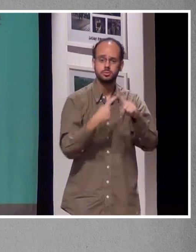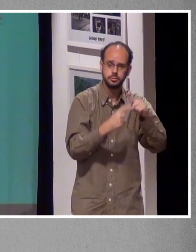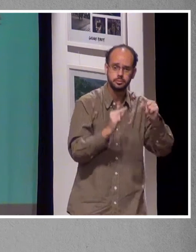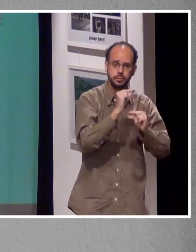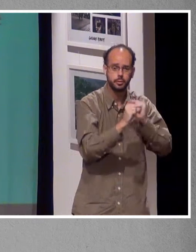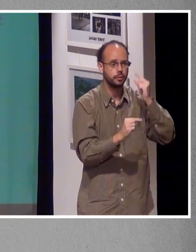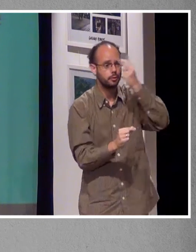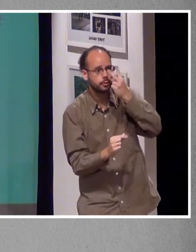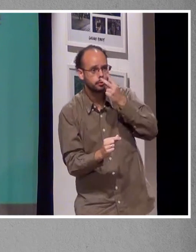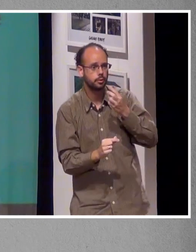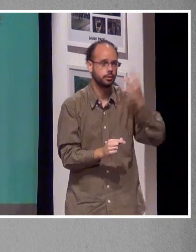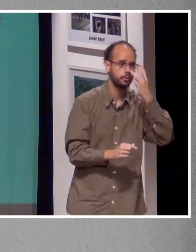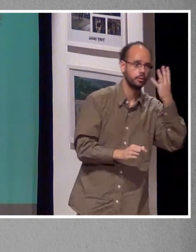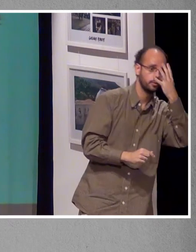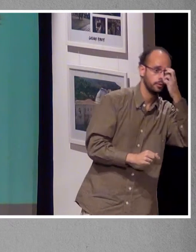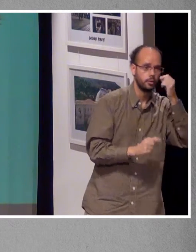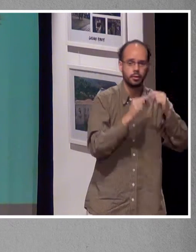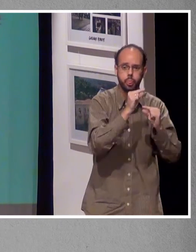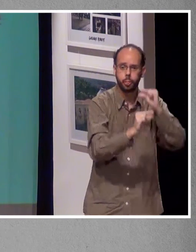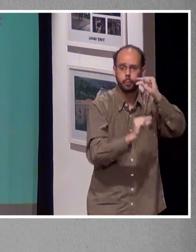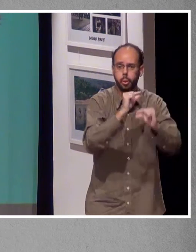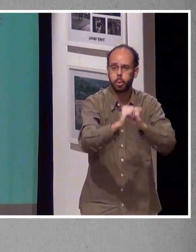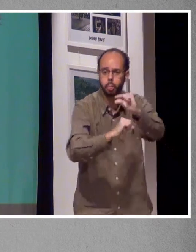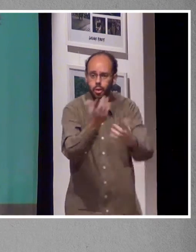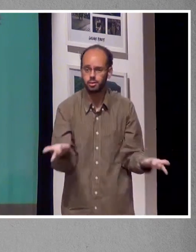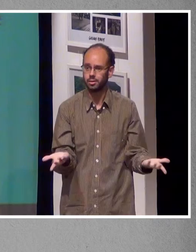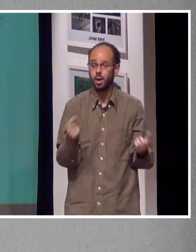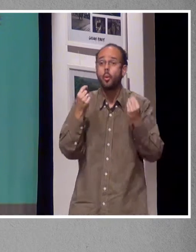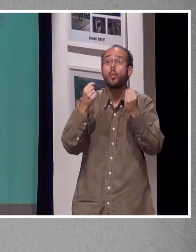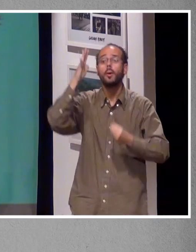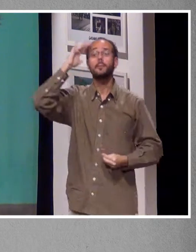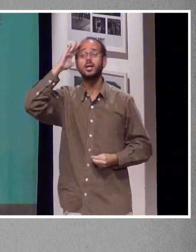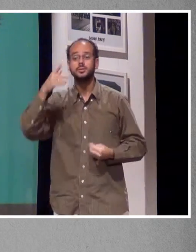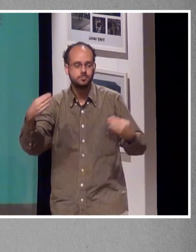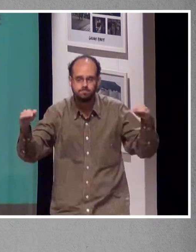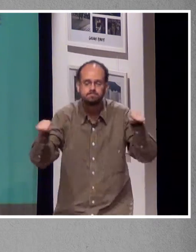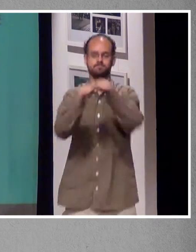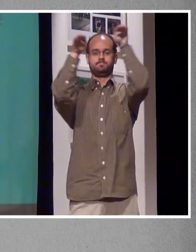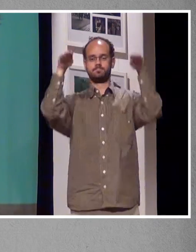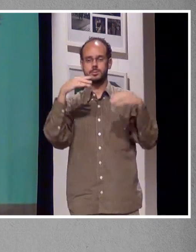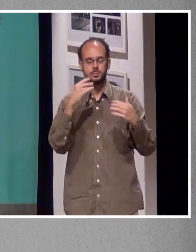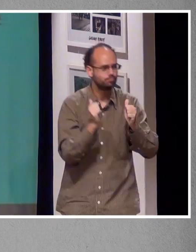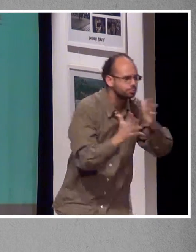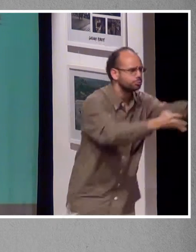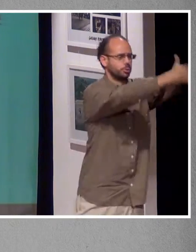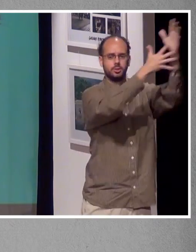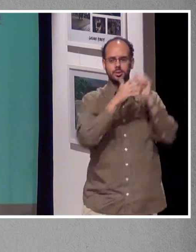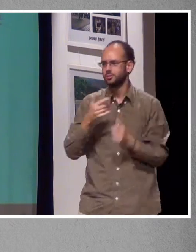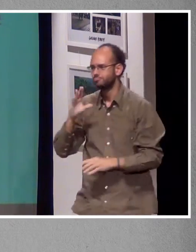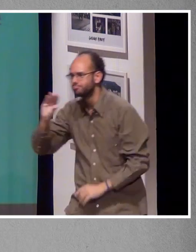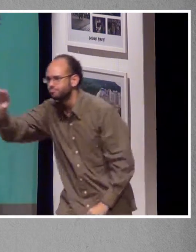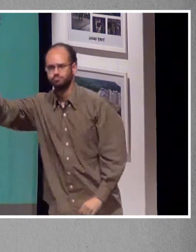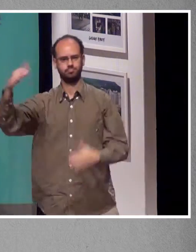né, está circulando, porque o ouvinte ele tem acesso à informação diariamente. E o surdo ele